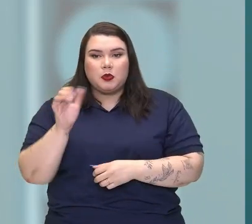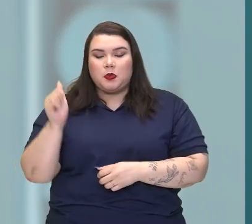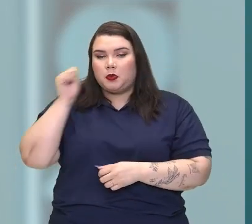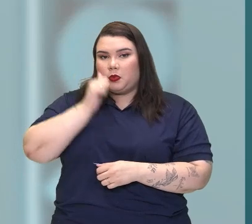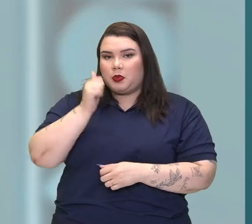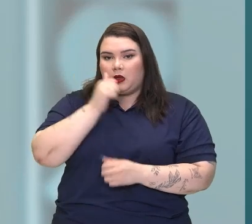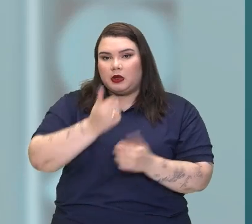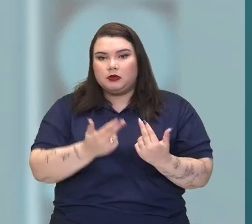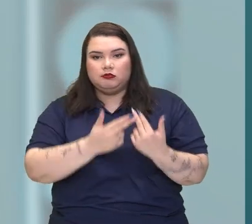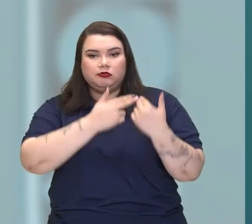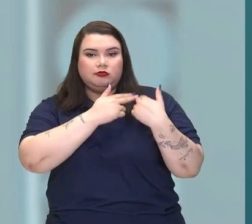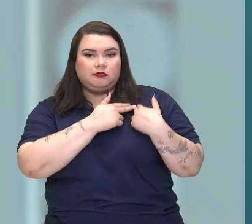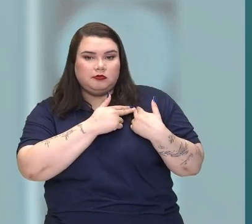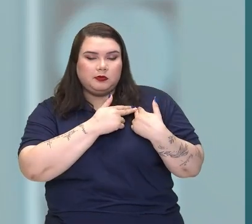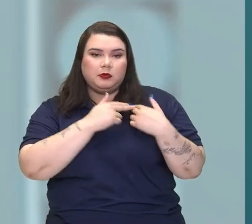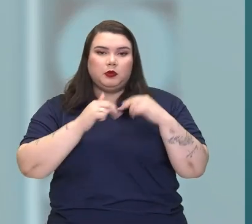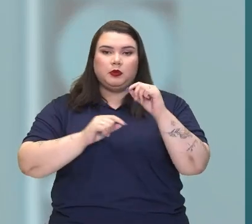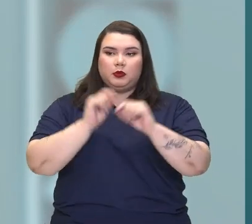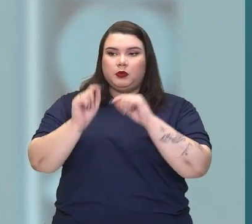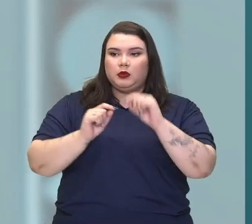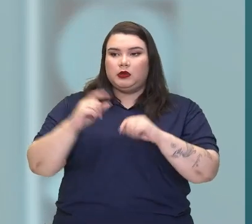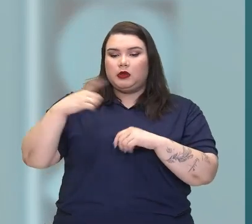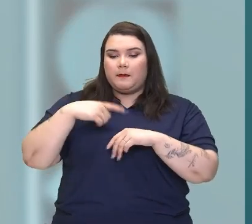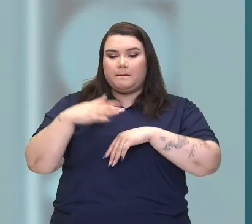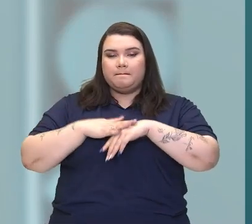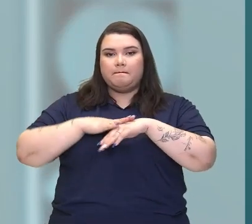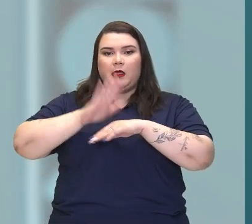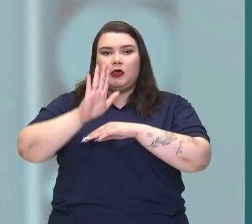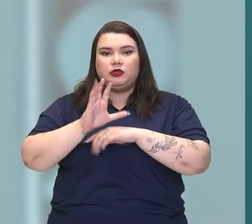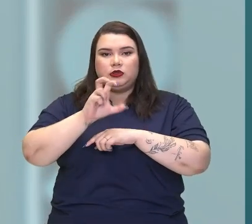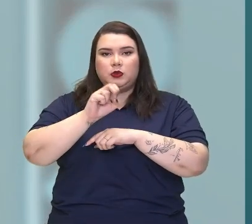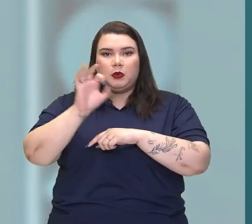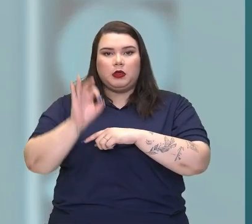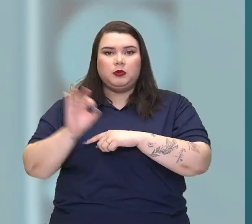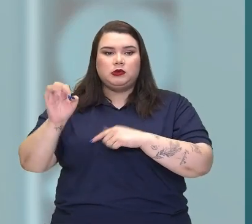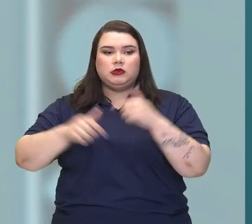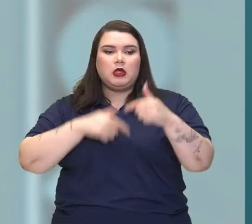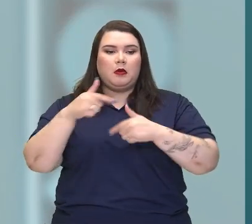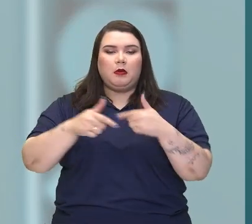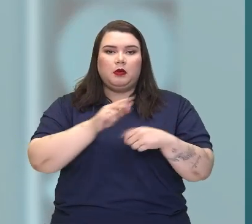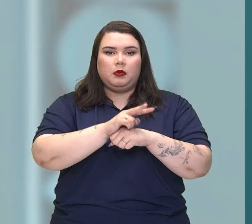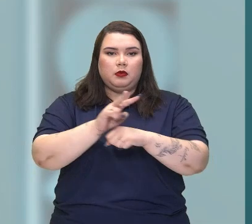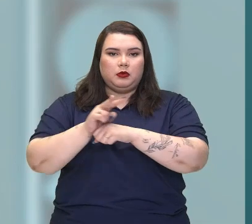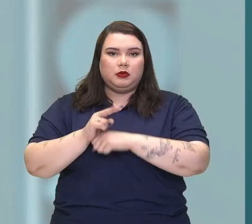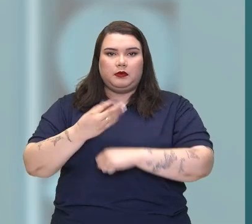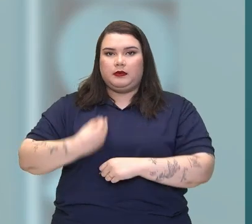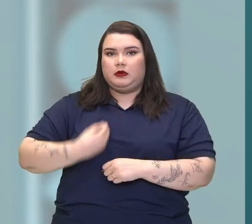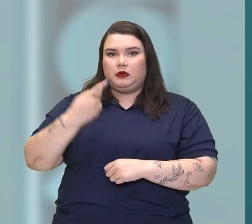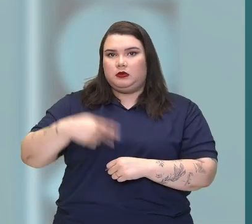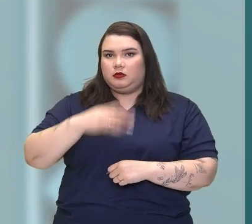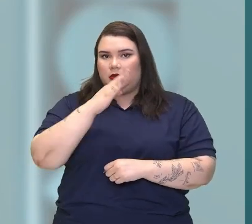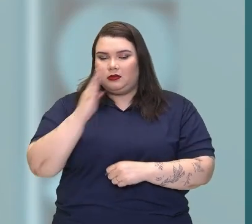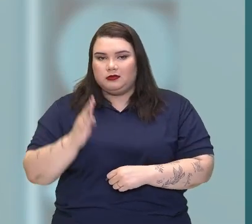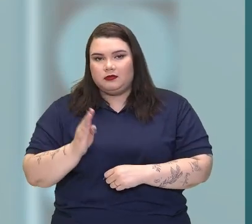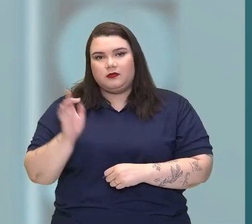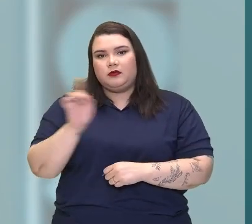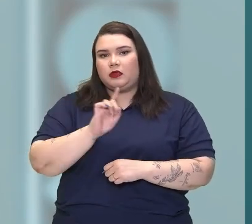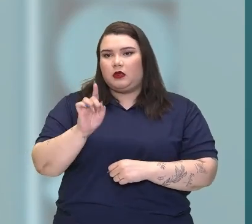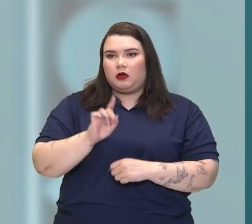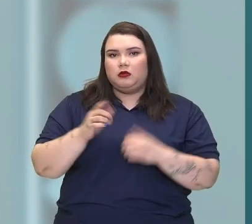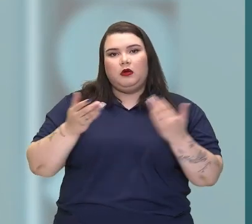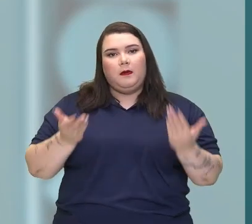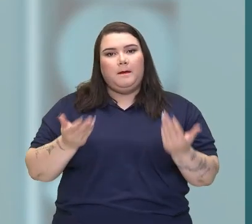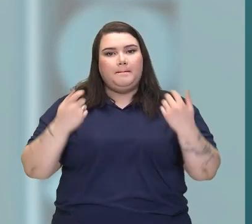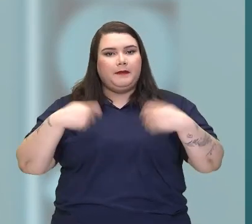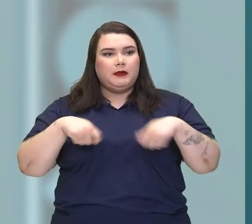são responsáveis por mais da metade do trabalho de cuidado que existe no Brasil. Não, é preciso alguma reportagem, é preciso